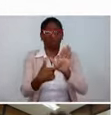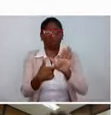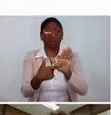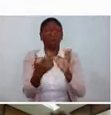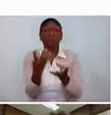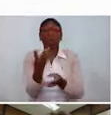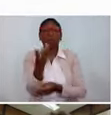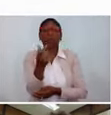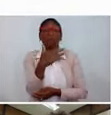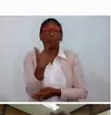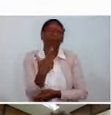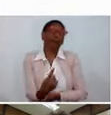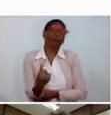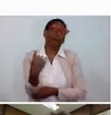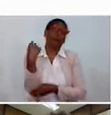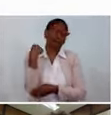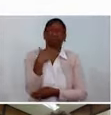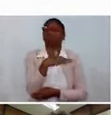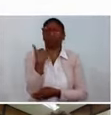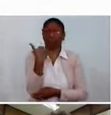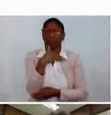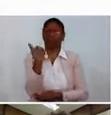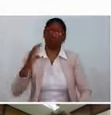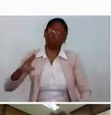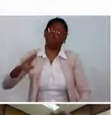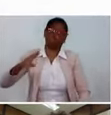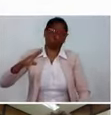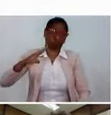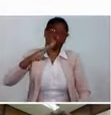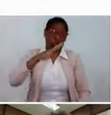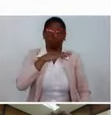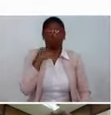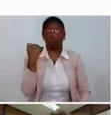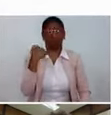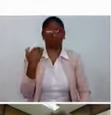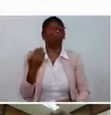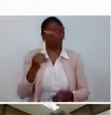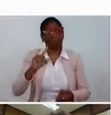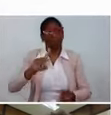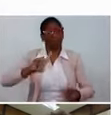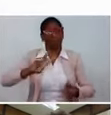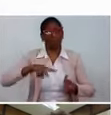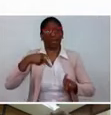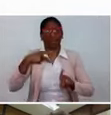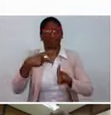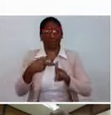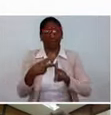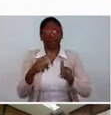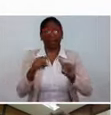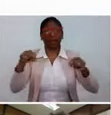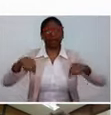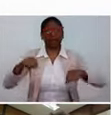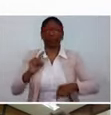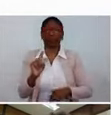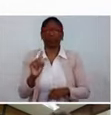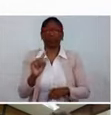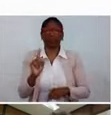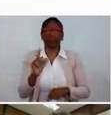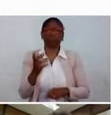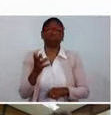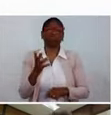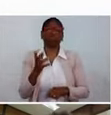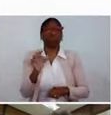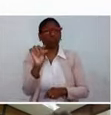mas em outros momentos que nós acompanhamos elevação semelhante de casos, os óbitos já tinham aumentado, né? Então, esse aumento de óbitos